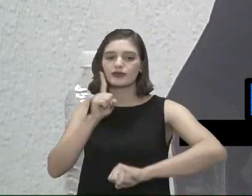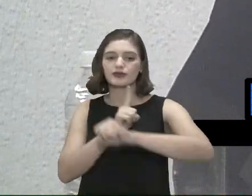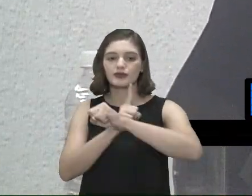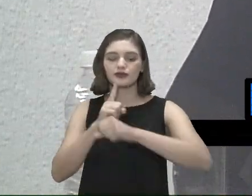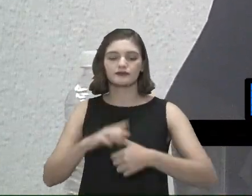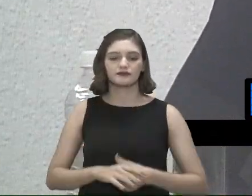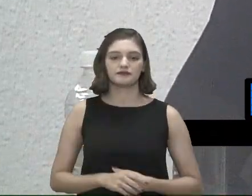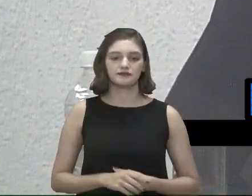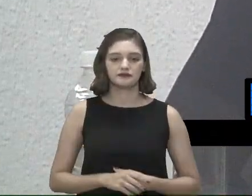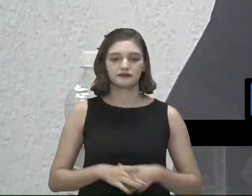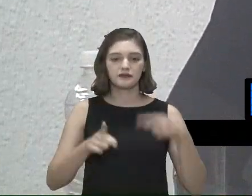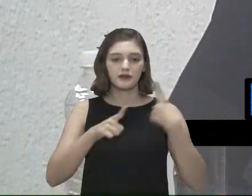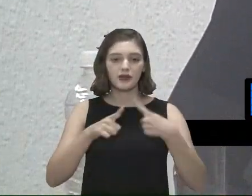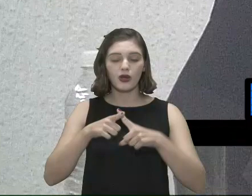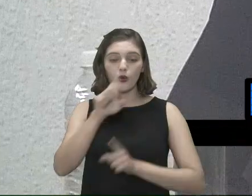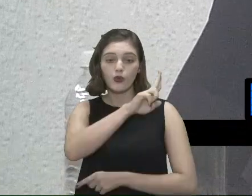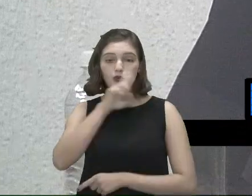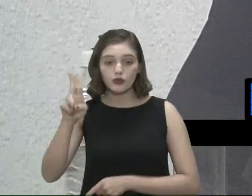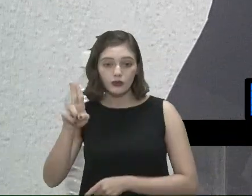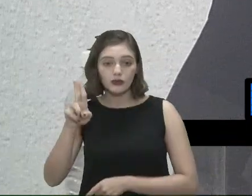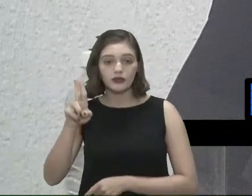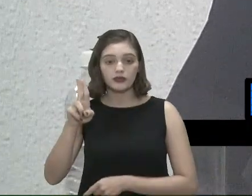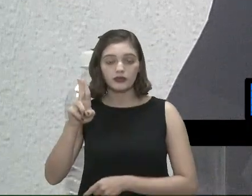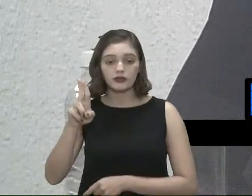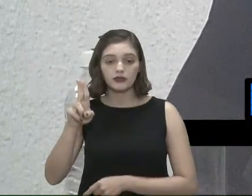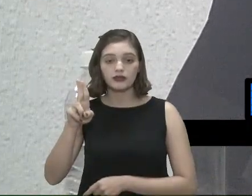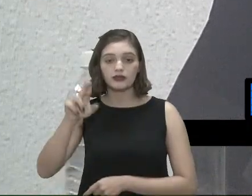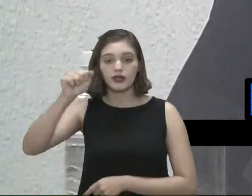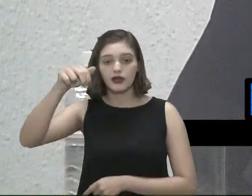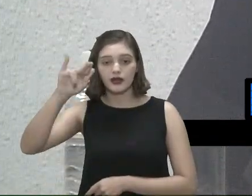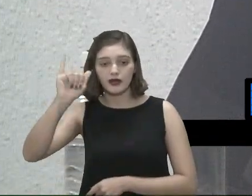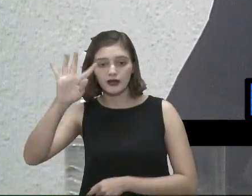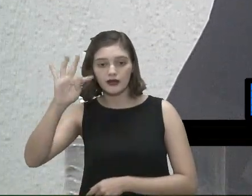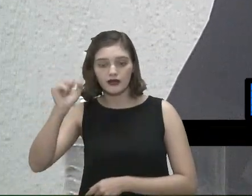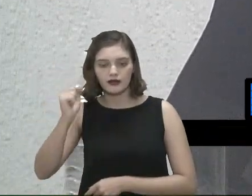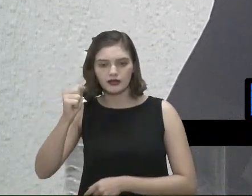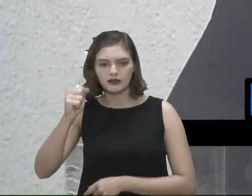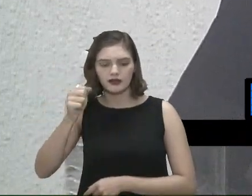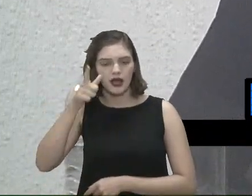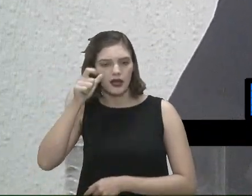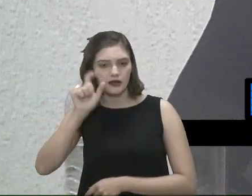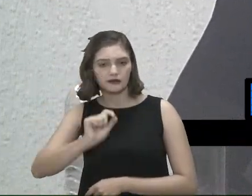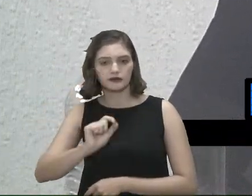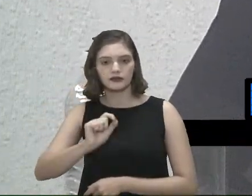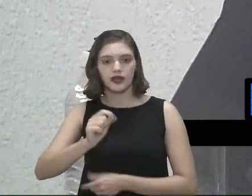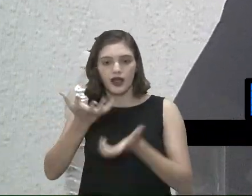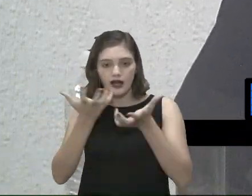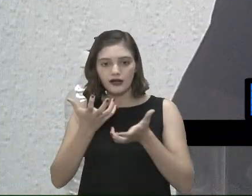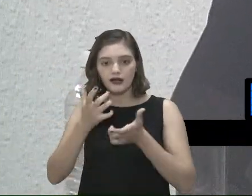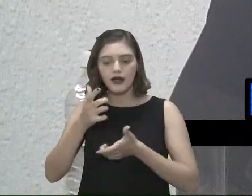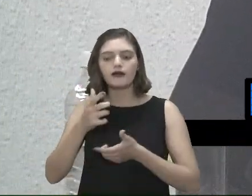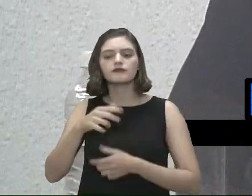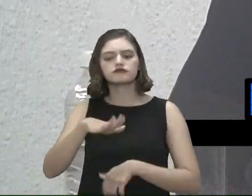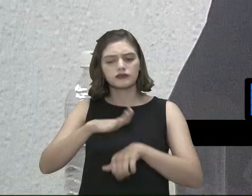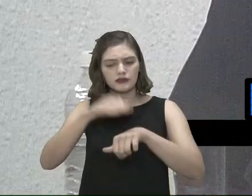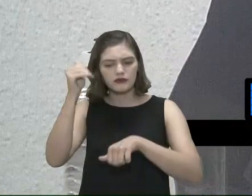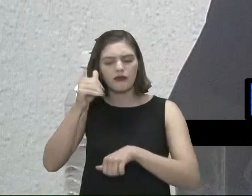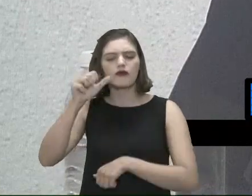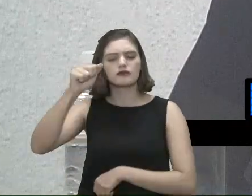né? Porque o nome da Anitta não interessa. O nome da Anitta é Anitta. Ela quer ser chamada de